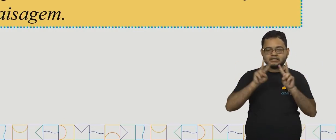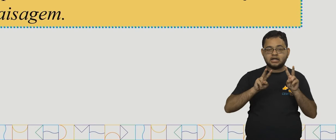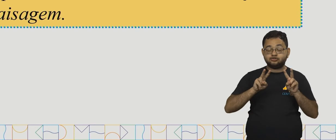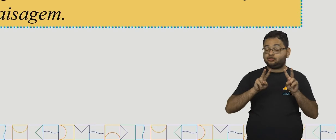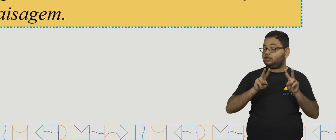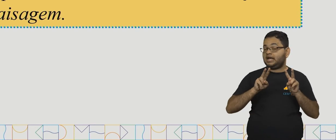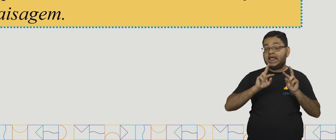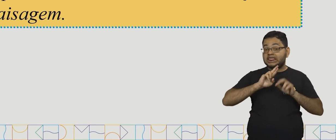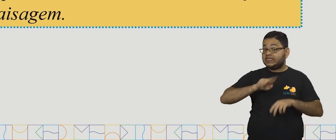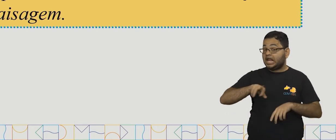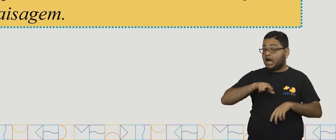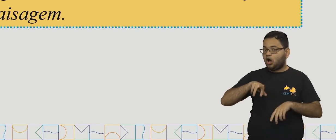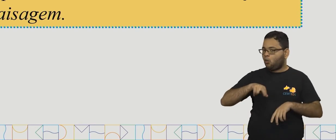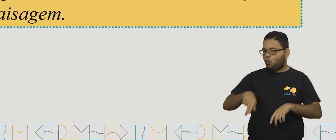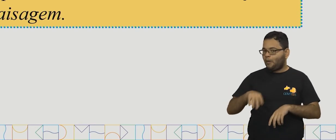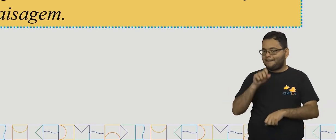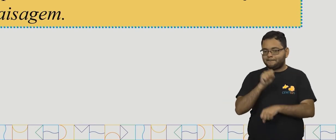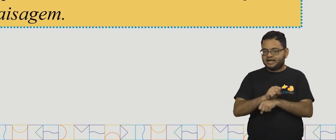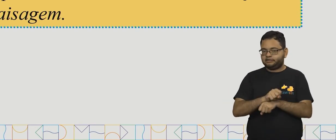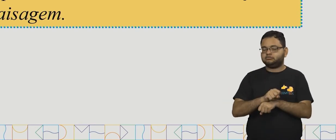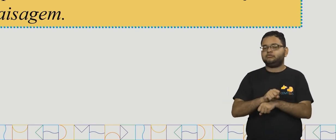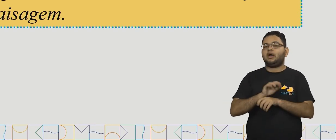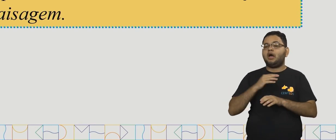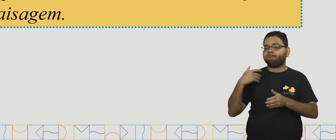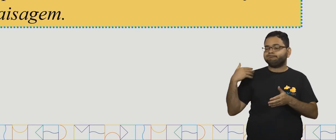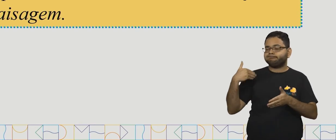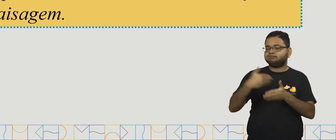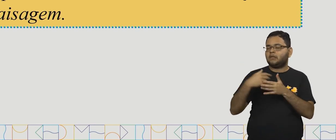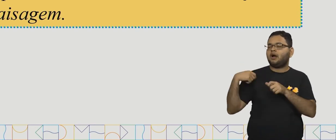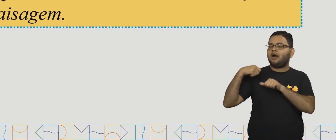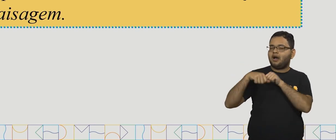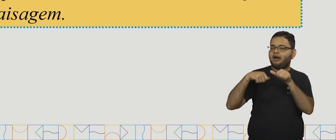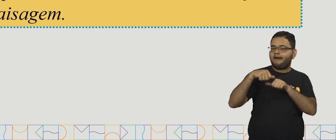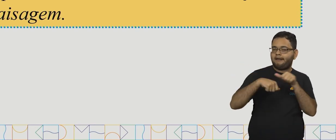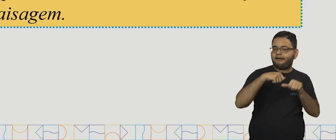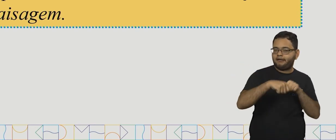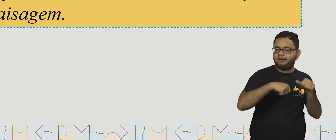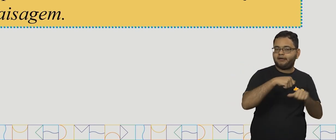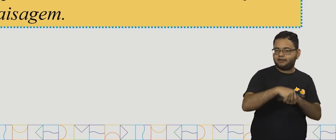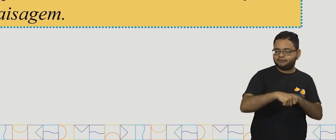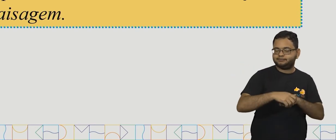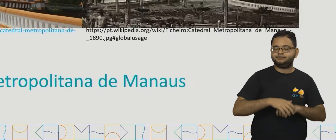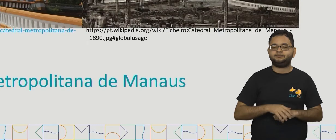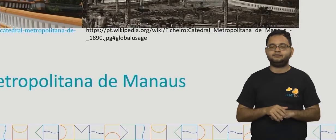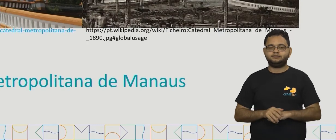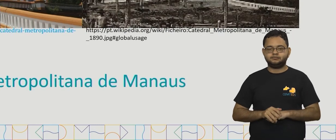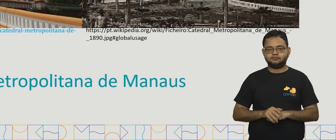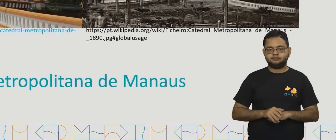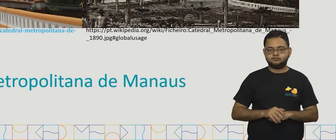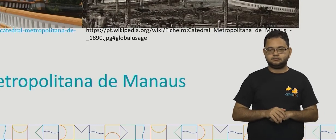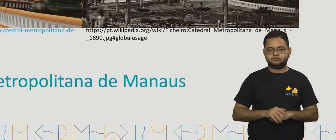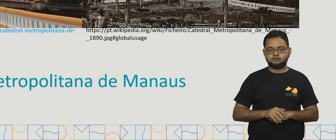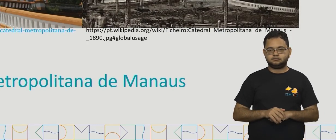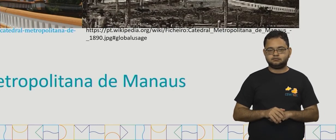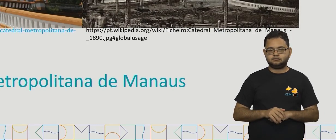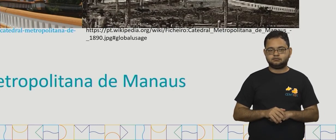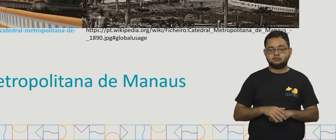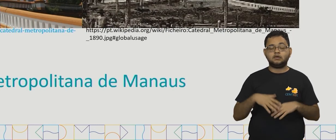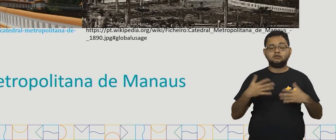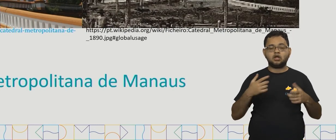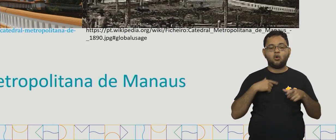ou seja, ela muda conforme o passar do tempo, conforme a história do lugar vai acontecendo. Vimos que em espaços